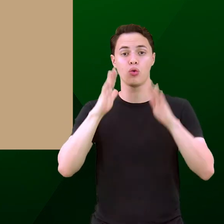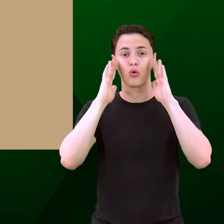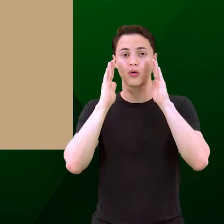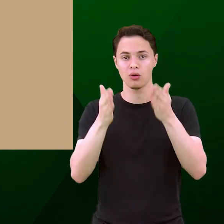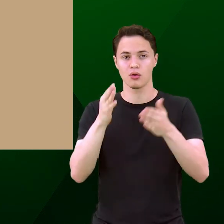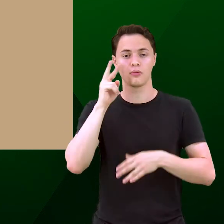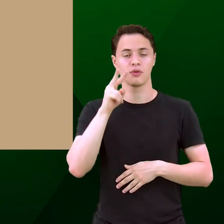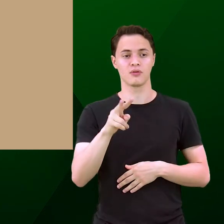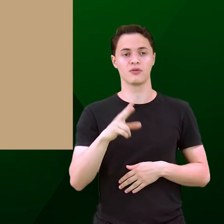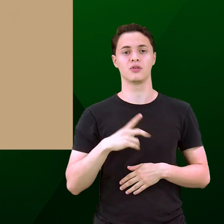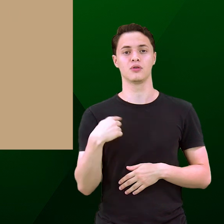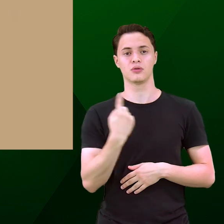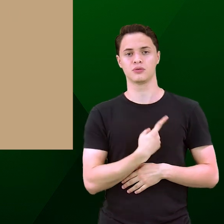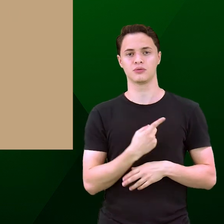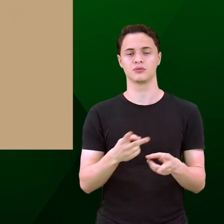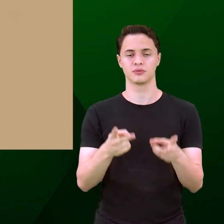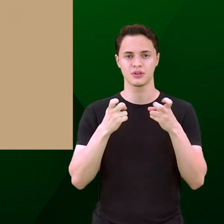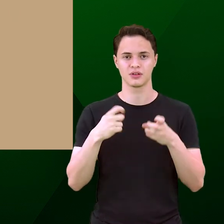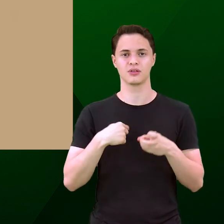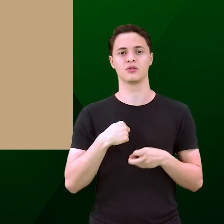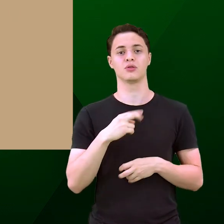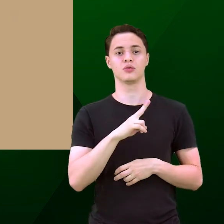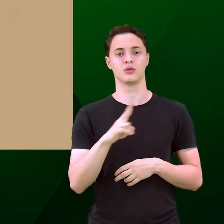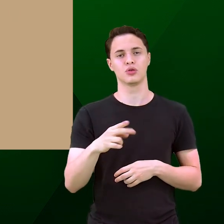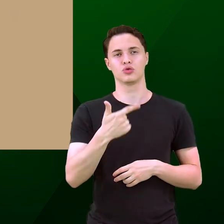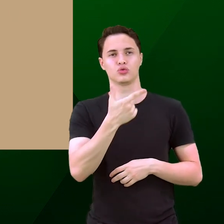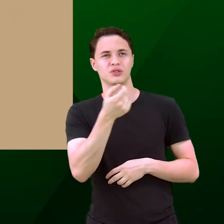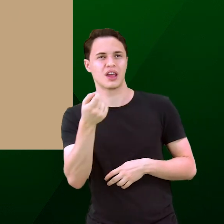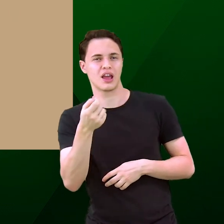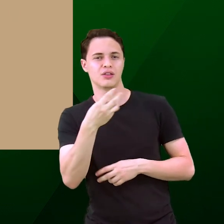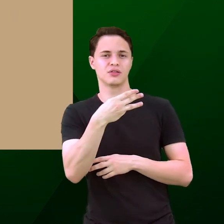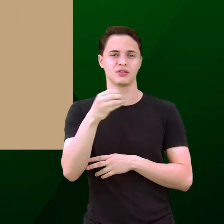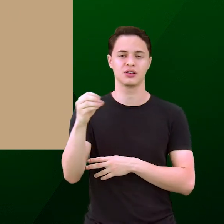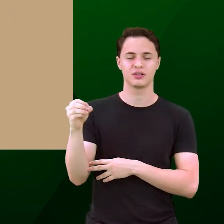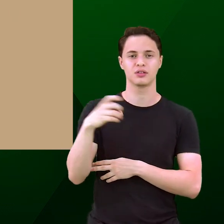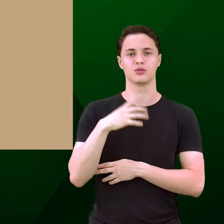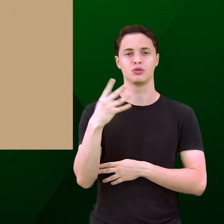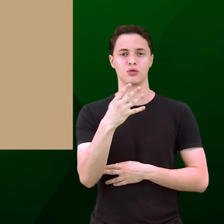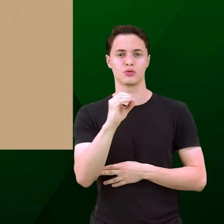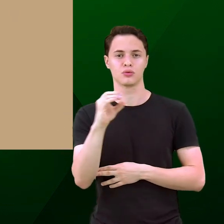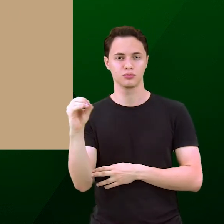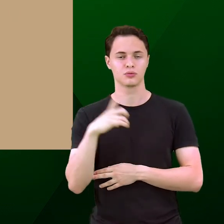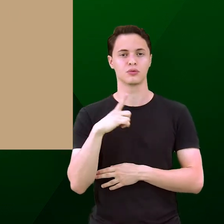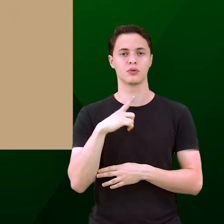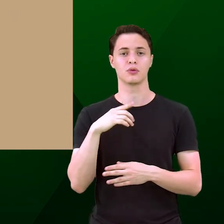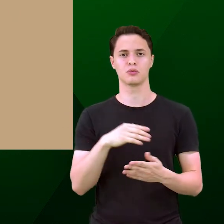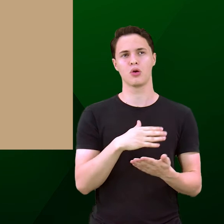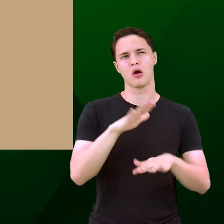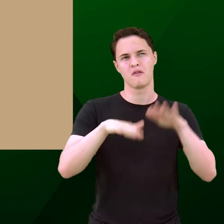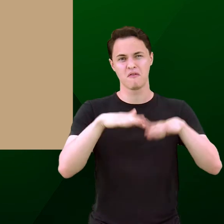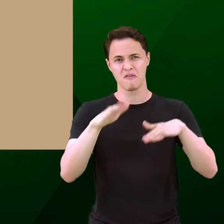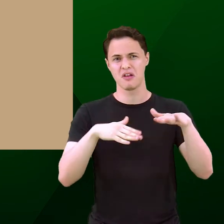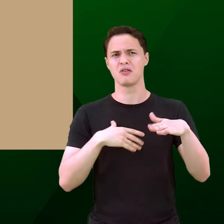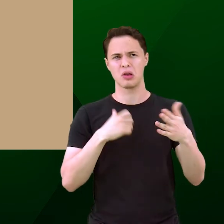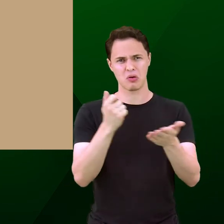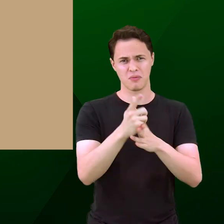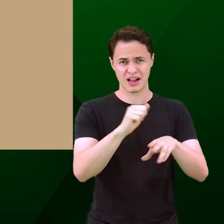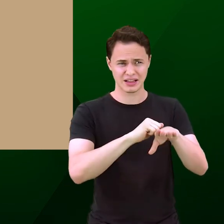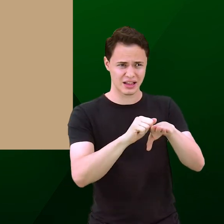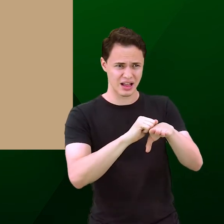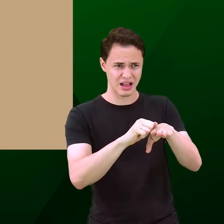tem, volta e meia pagam por isso. Né? A gente vê aí, seja no futebol, lesões que às vezes ocorrem por a